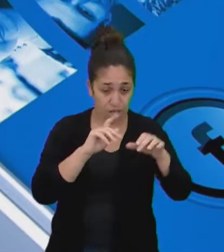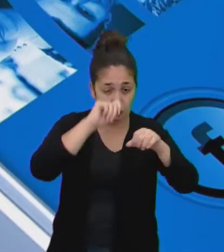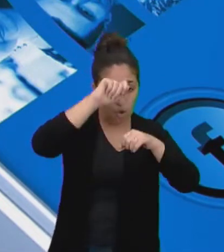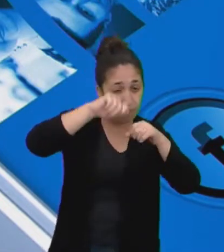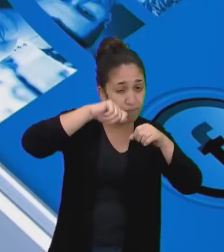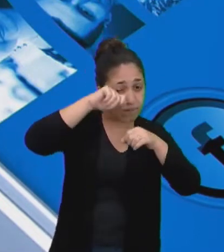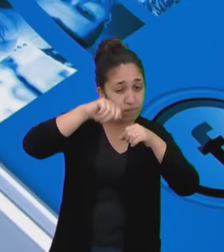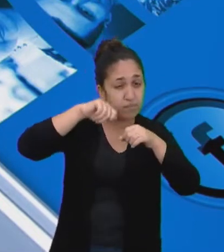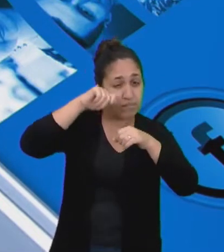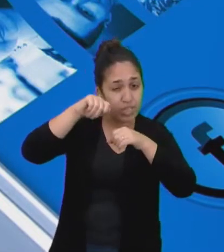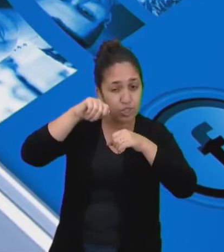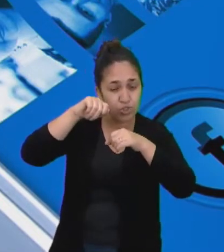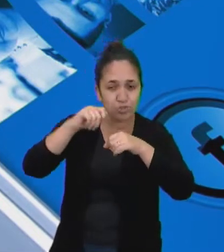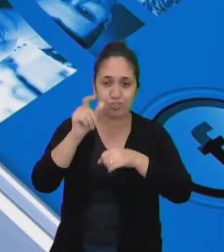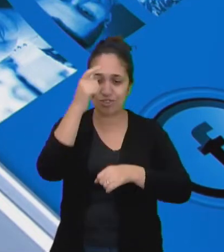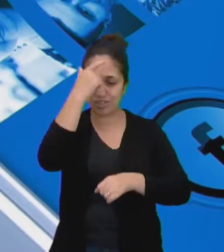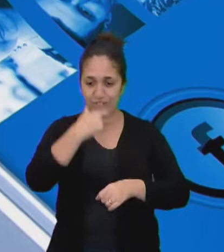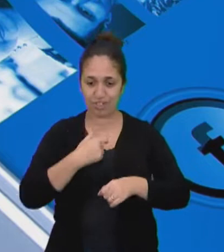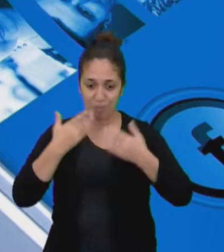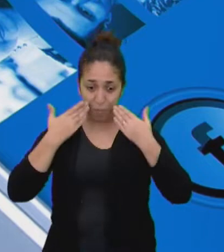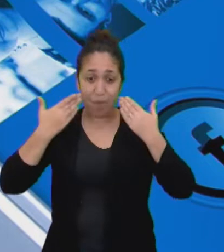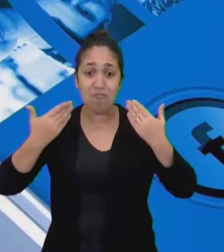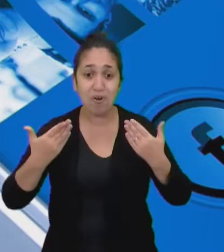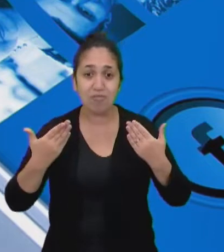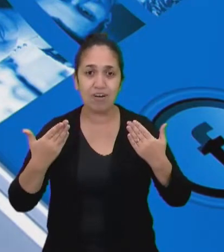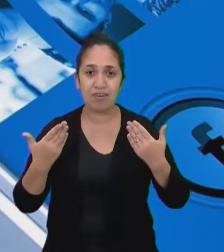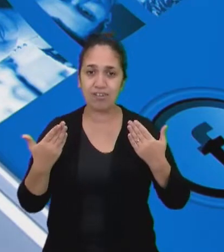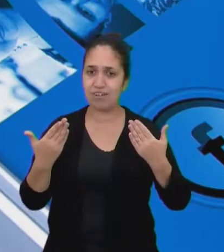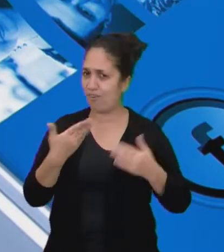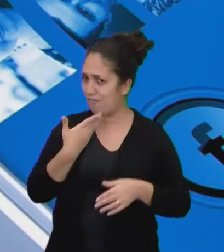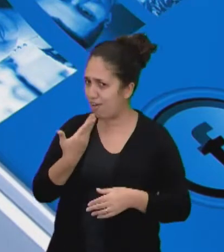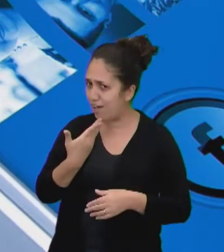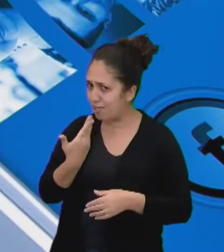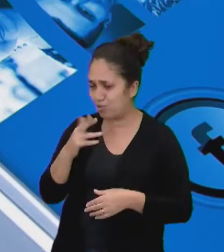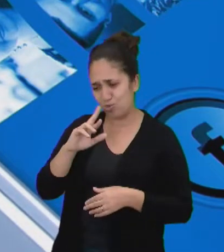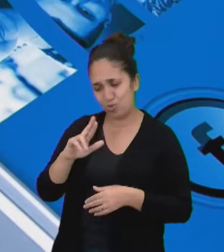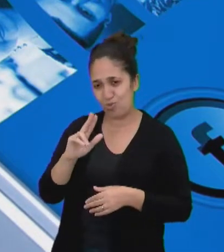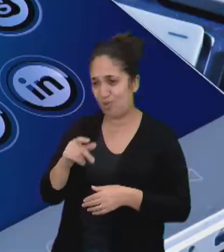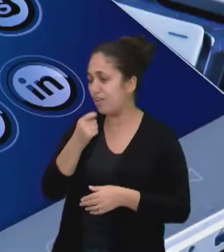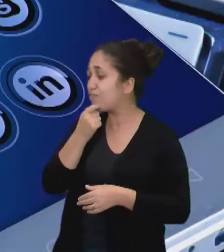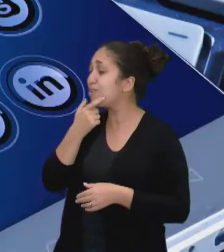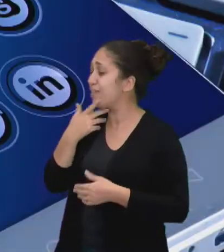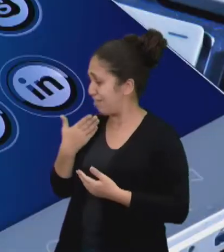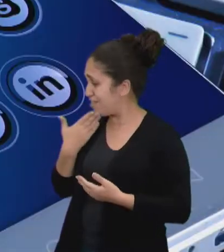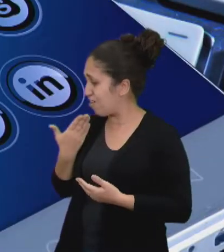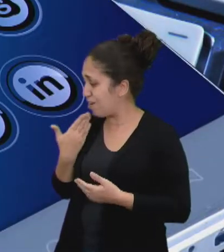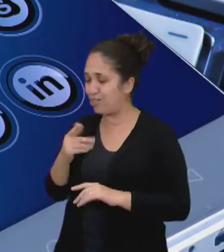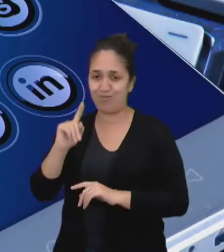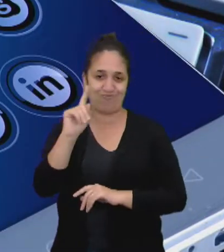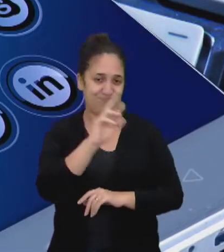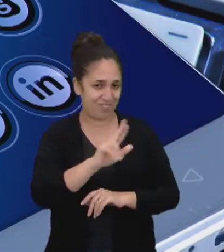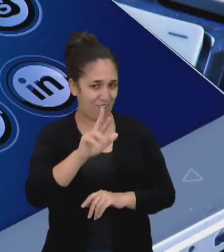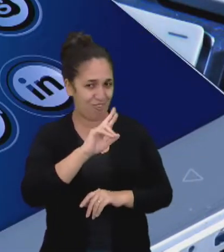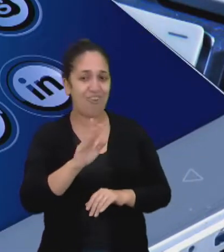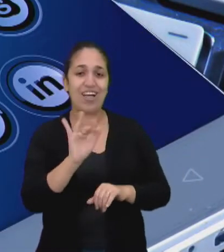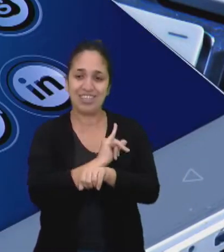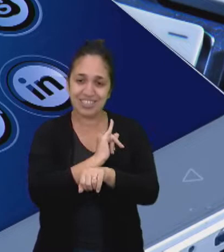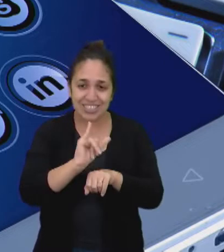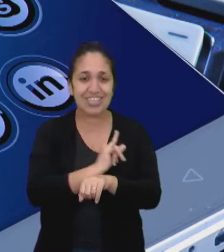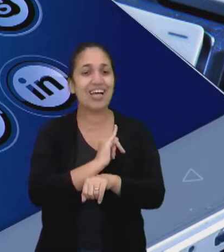vídeo que te promova? Não é uma tarefa muito fácil não, né, Pro Fernanda? Nossa, precisa de estratégia,